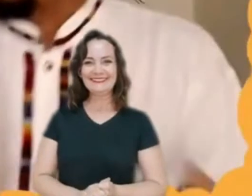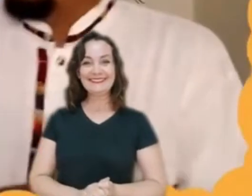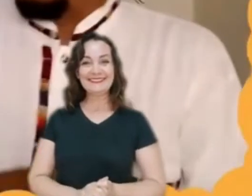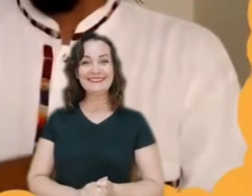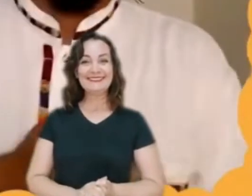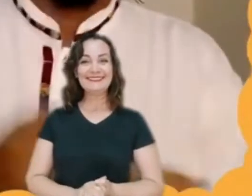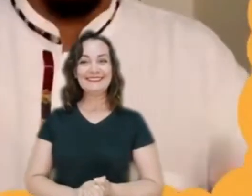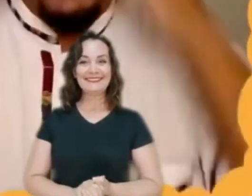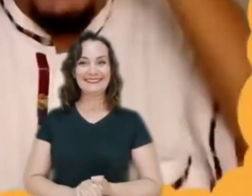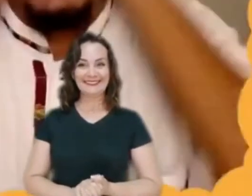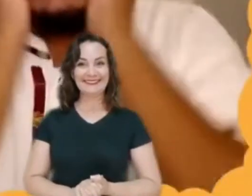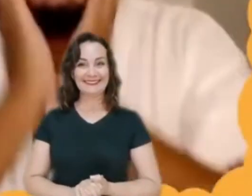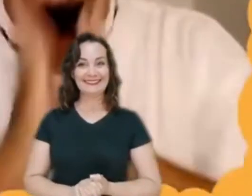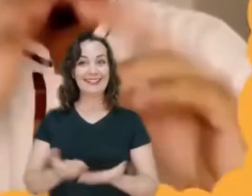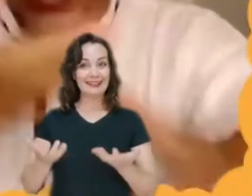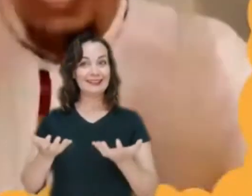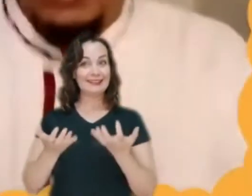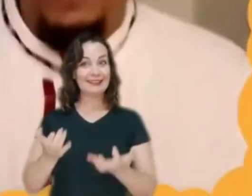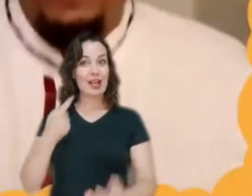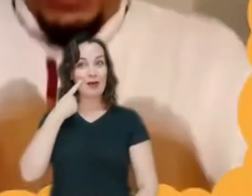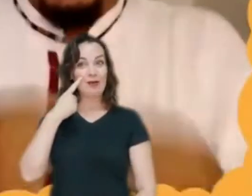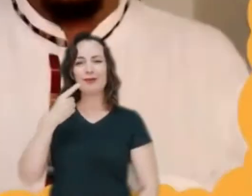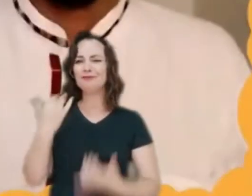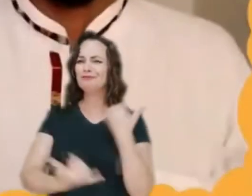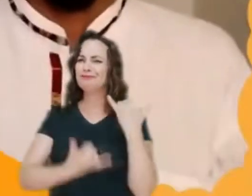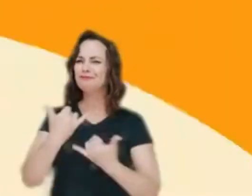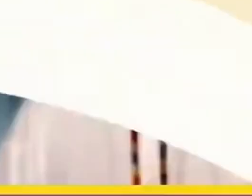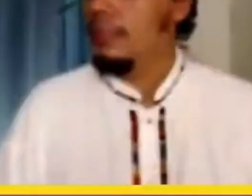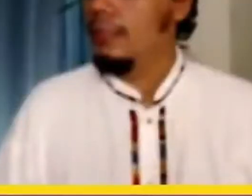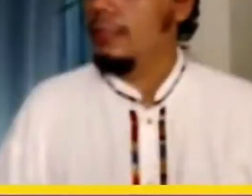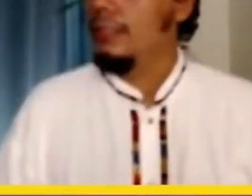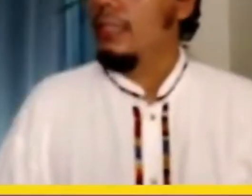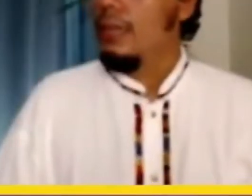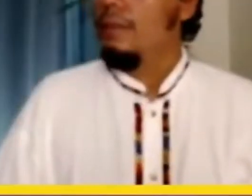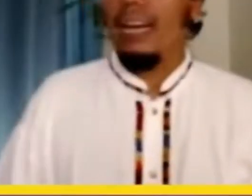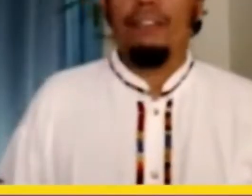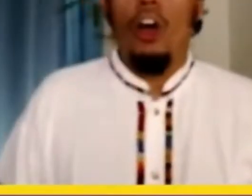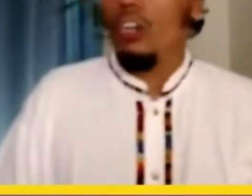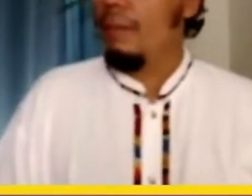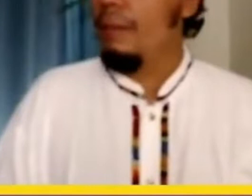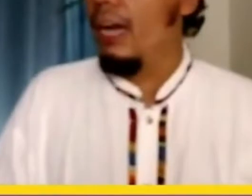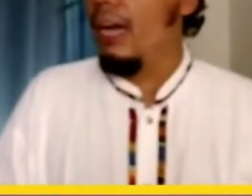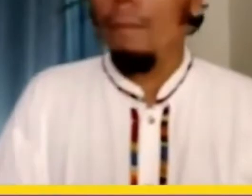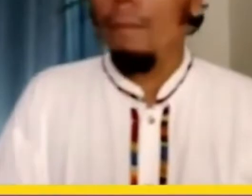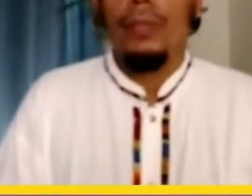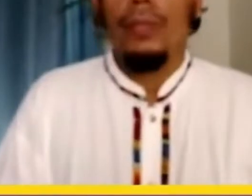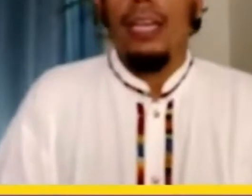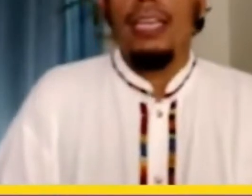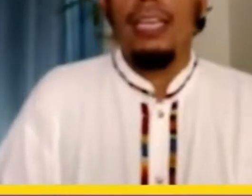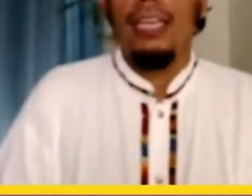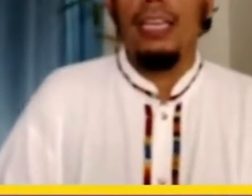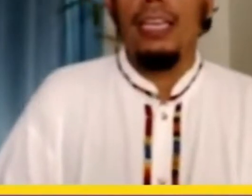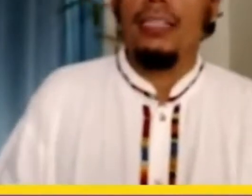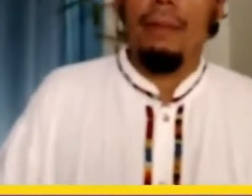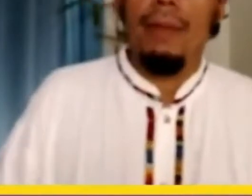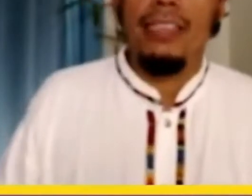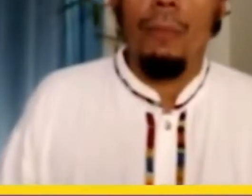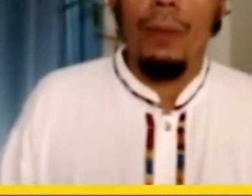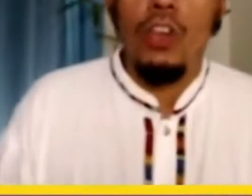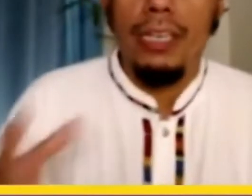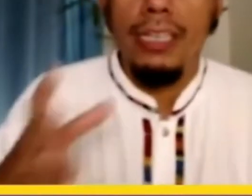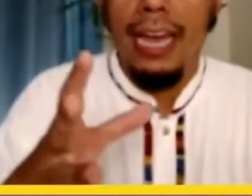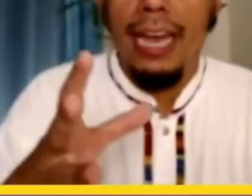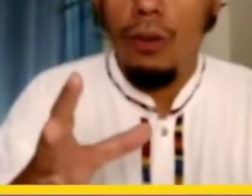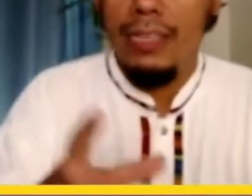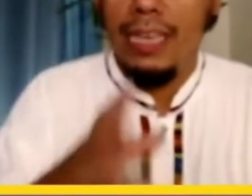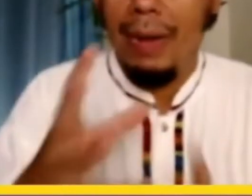Eita, danado Eu quero ver se o pessoal não consegue Essa brincadeira é demais Maravilha, oi, Jamelão Oi, e também se